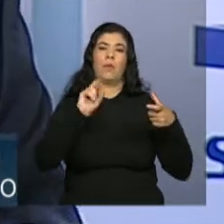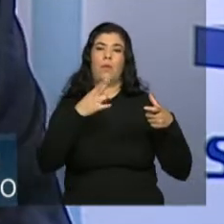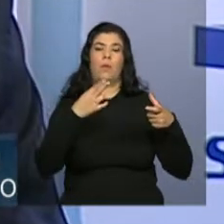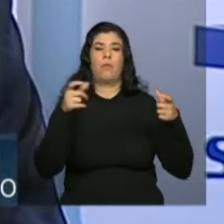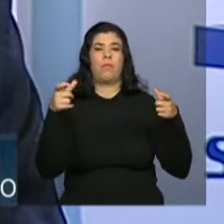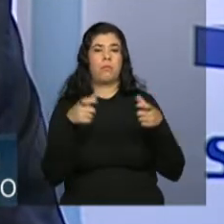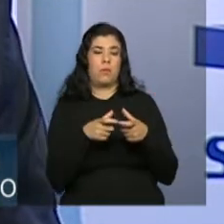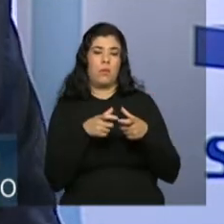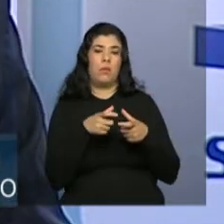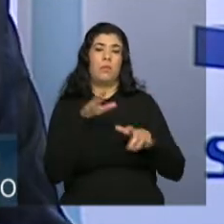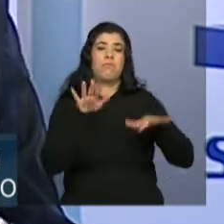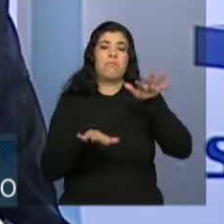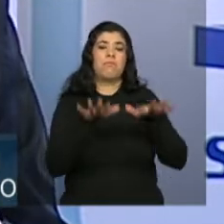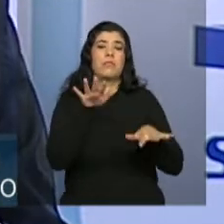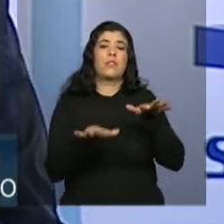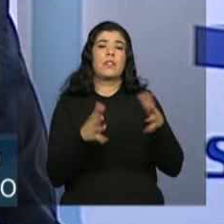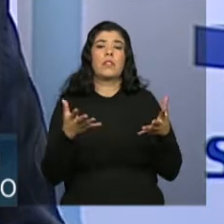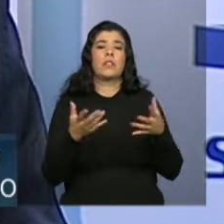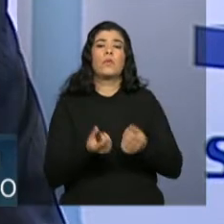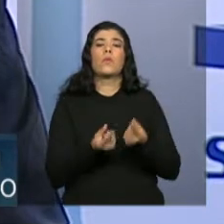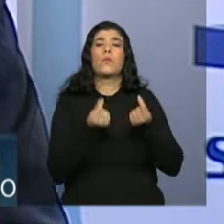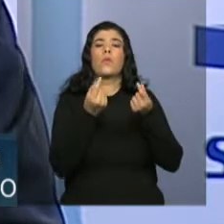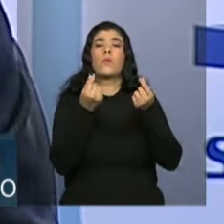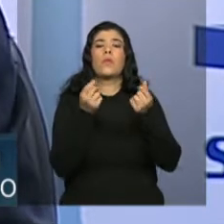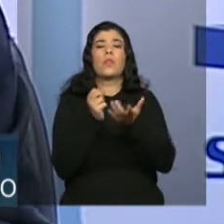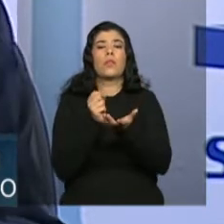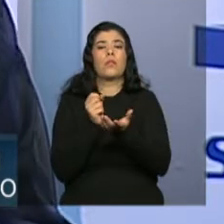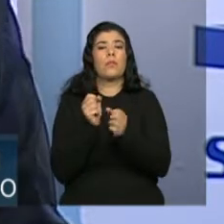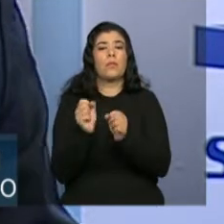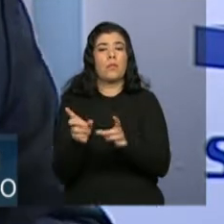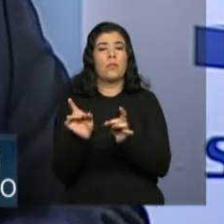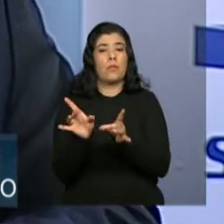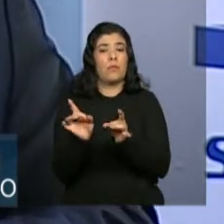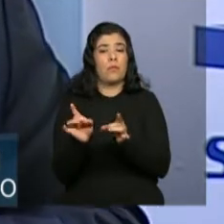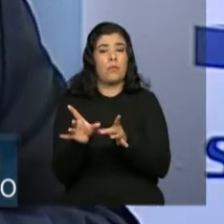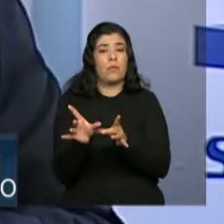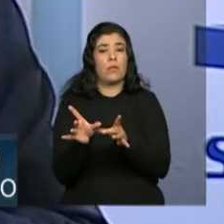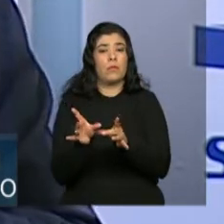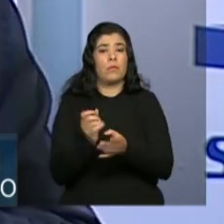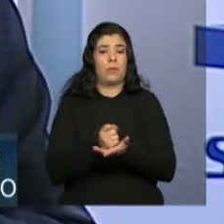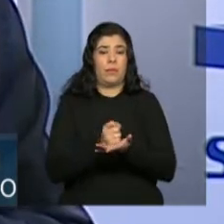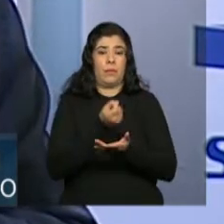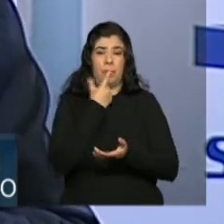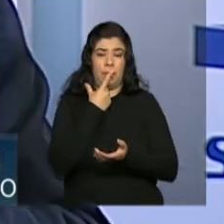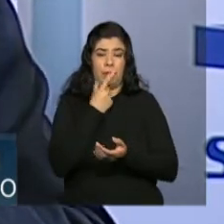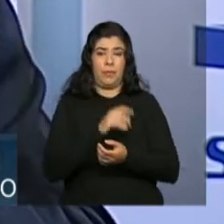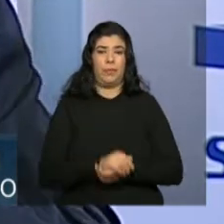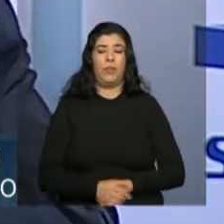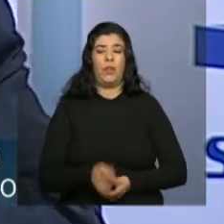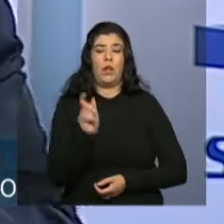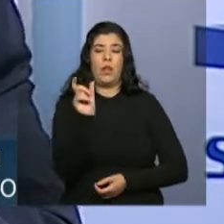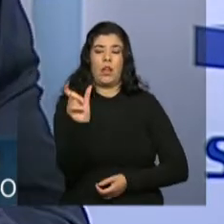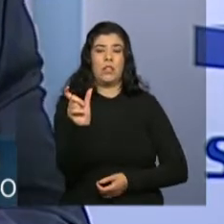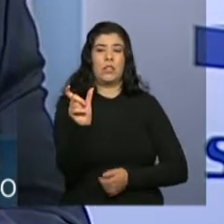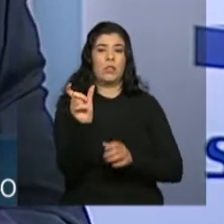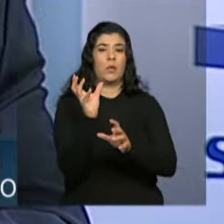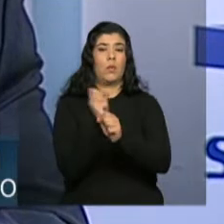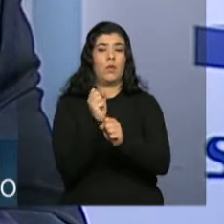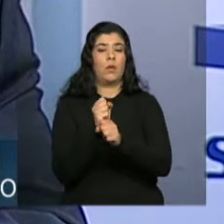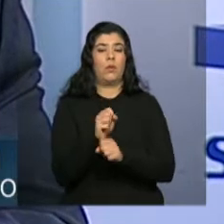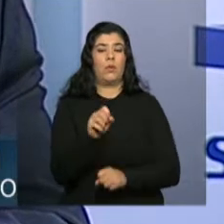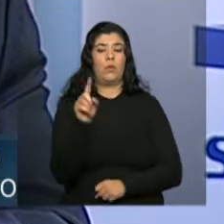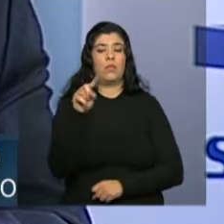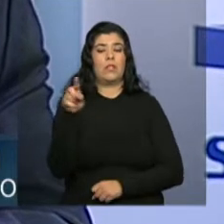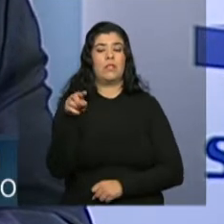menor variação aí dentro do preso medicamento e no fator E aí tem tem modificações muito